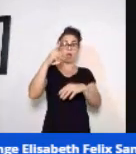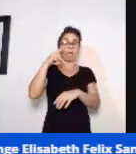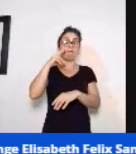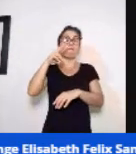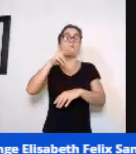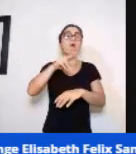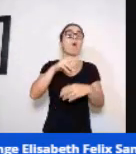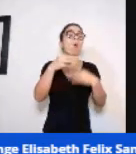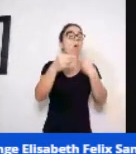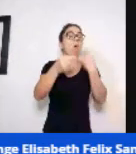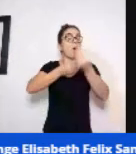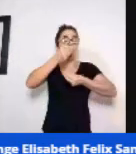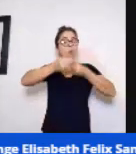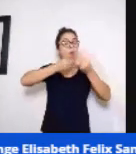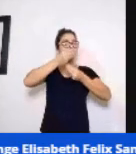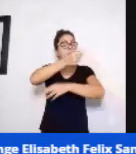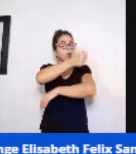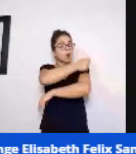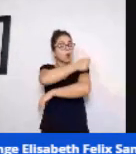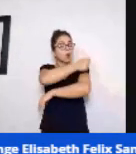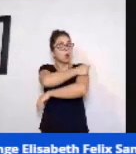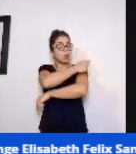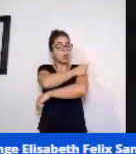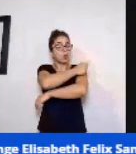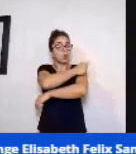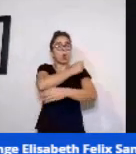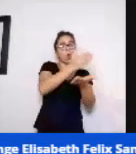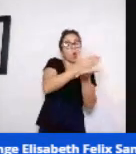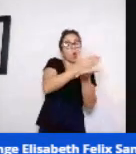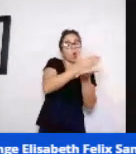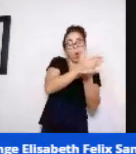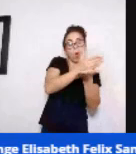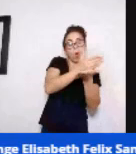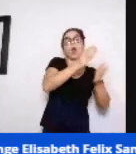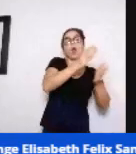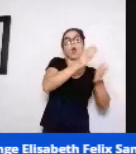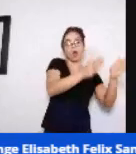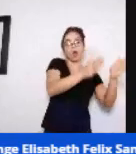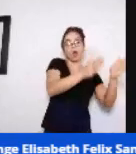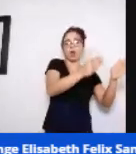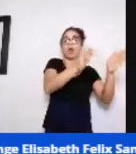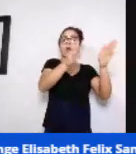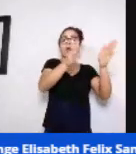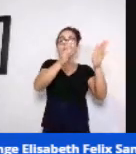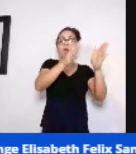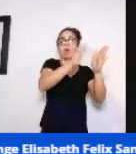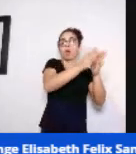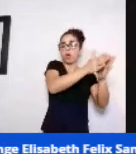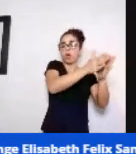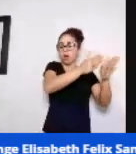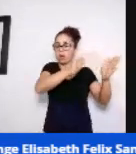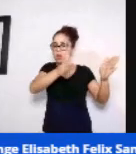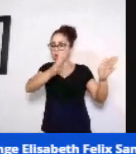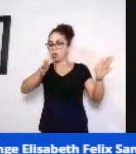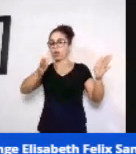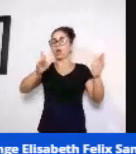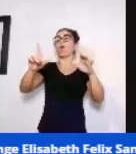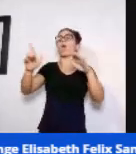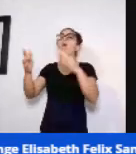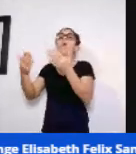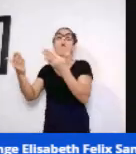era, como o meu aluno se desenvolveu e em que patamar ele chegou. Então, diante da situação de pandemia,